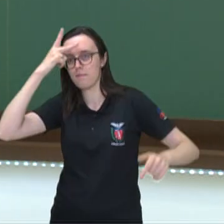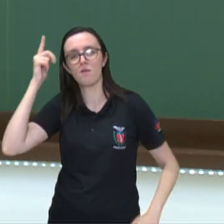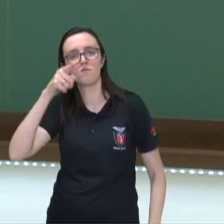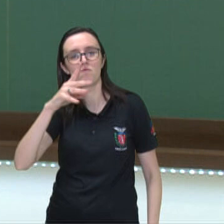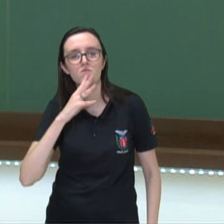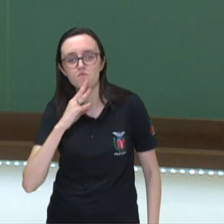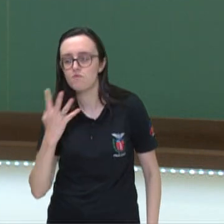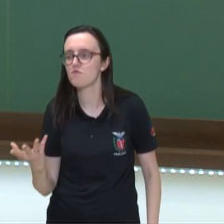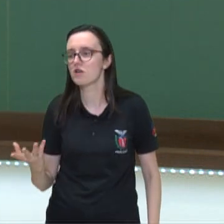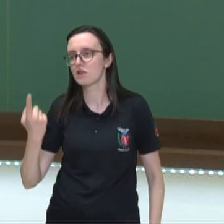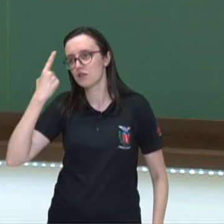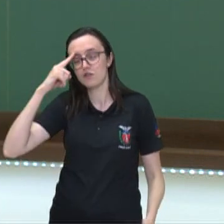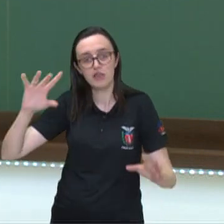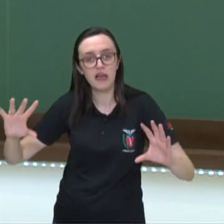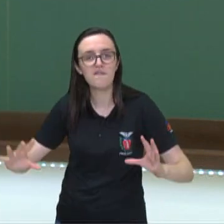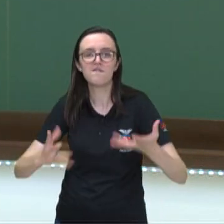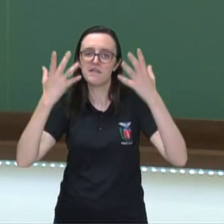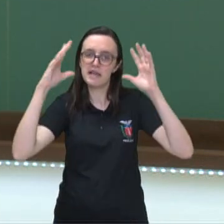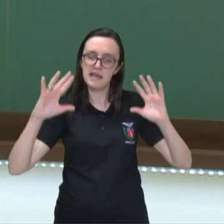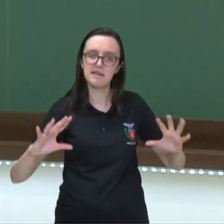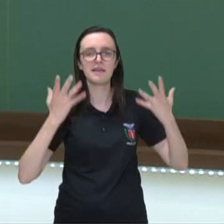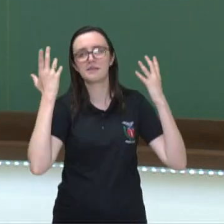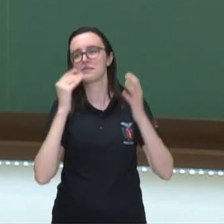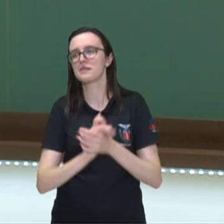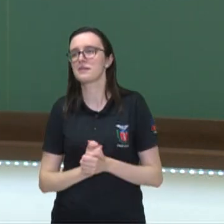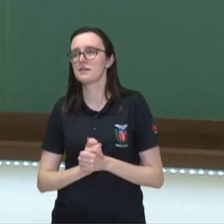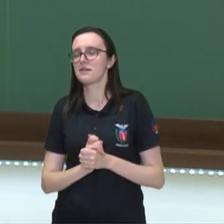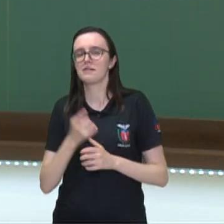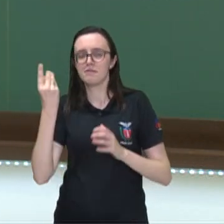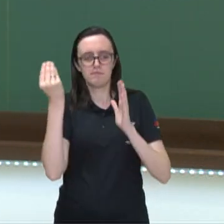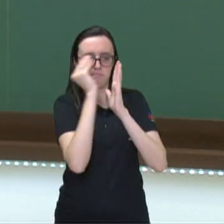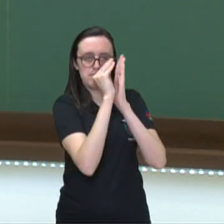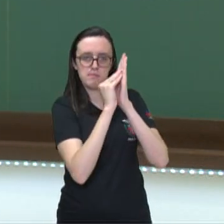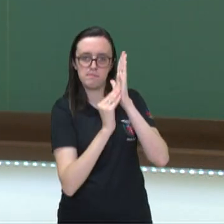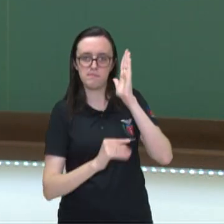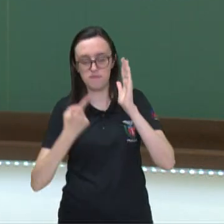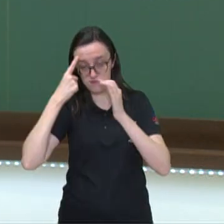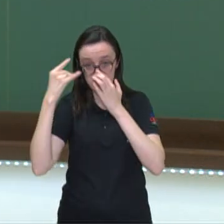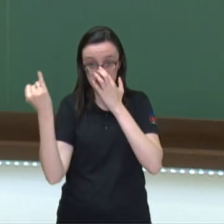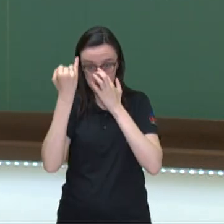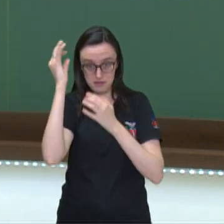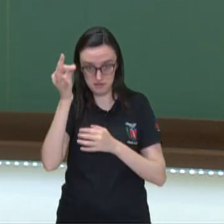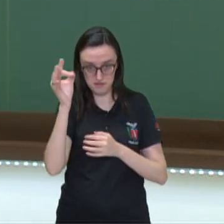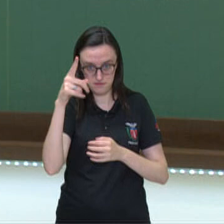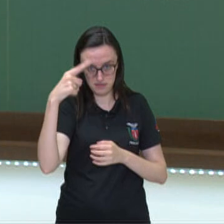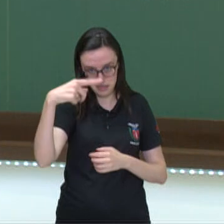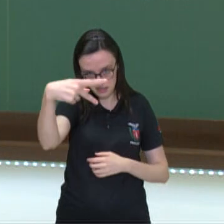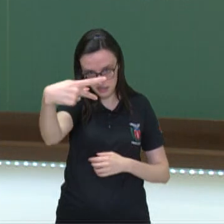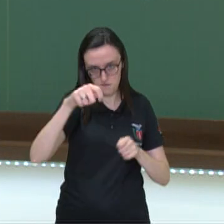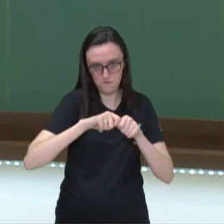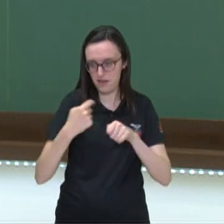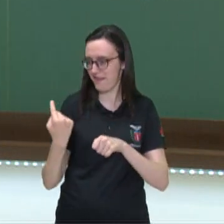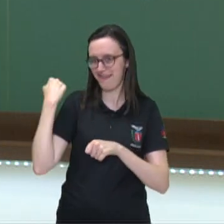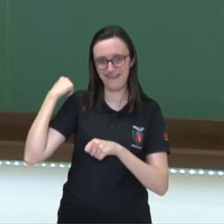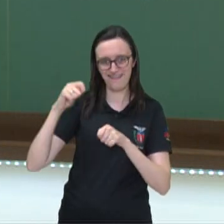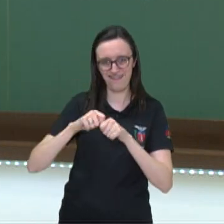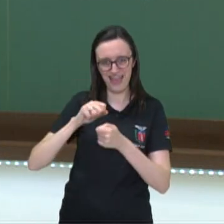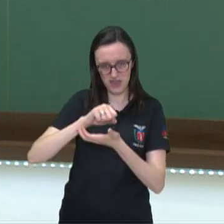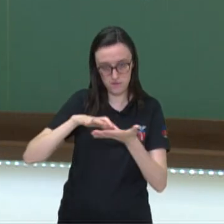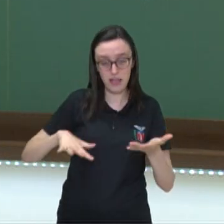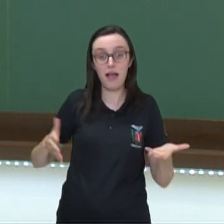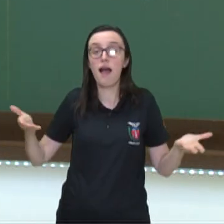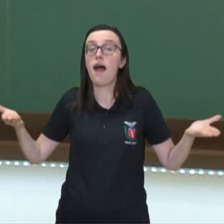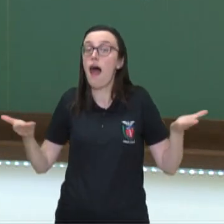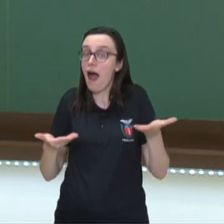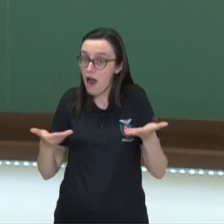conhece, dias de festas. Você marcou uma série de datas importantes nesse calendário que você fez na atividade anterior.